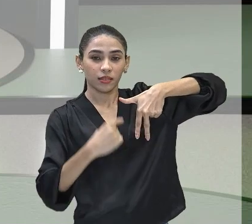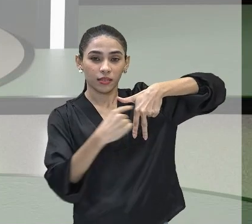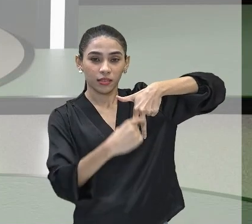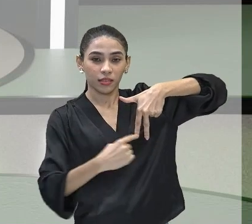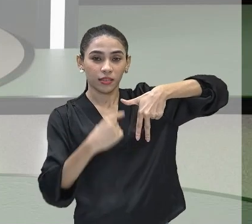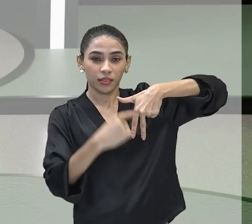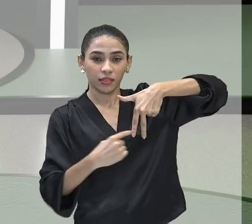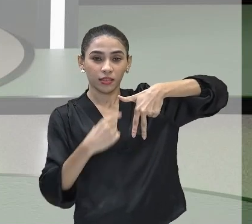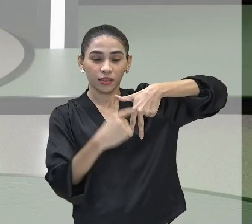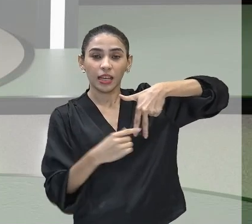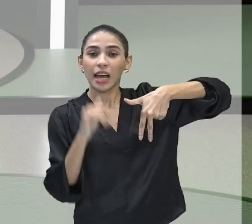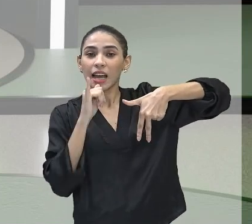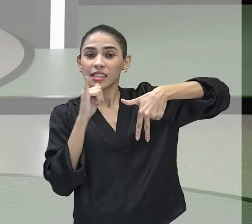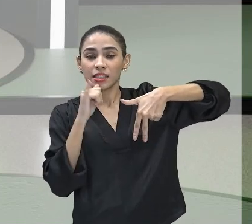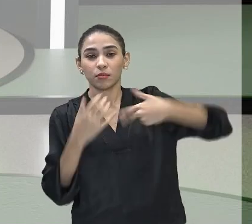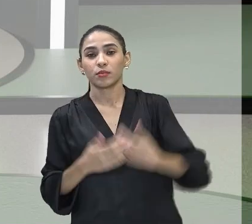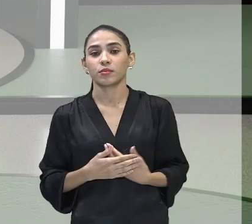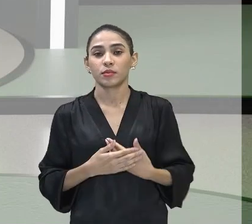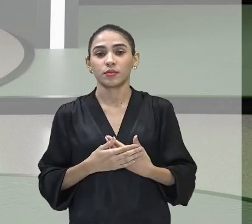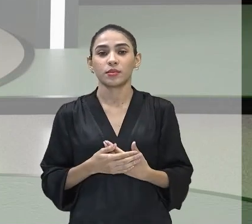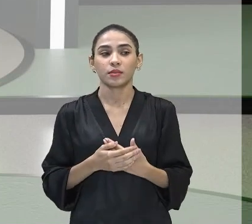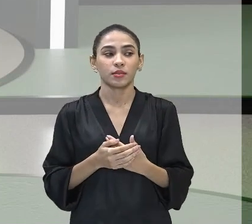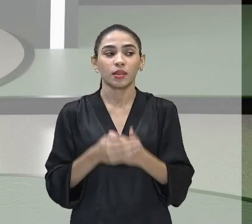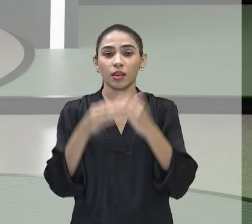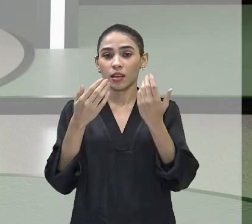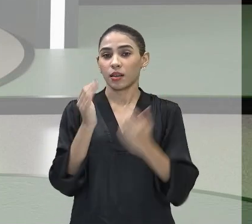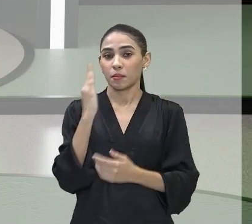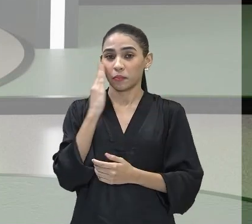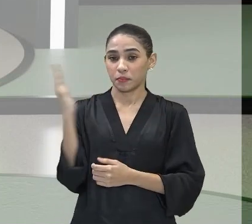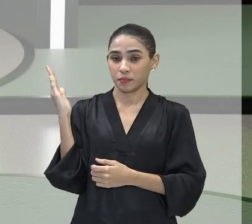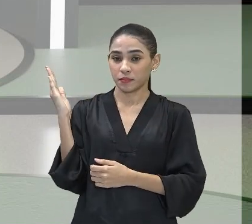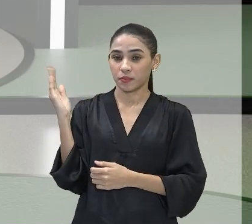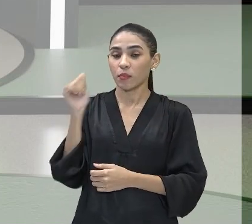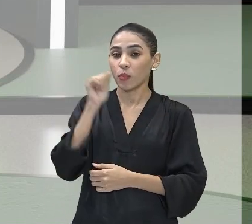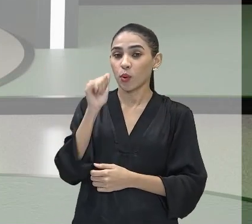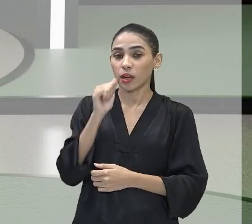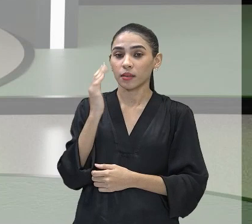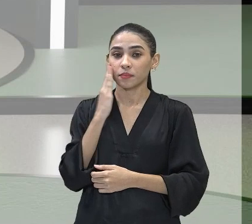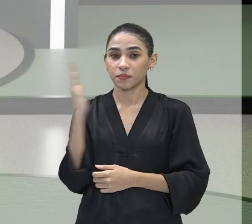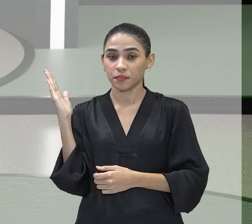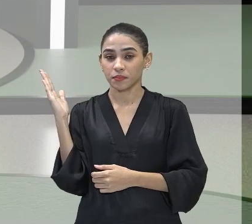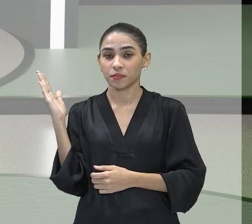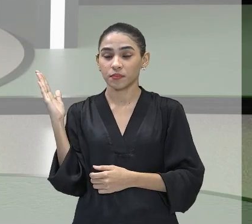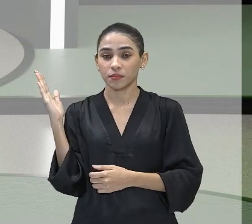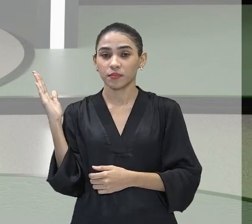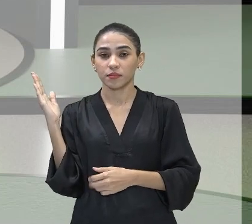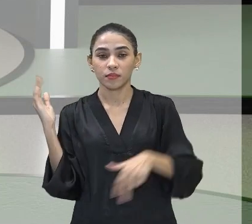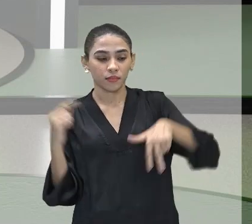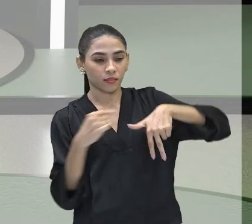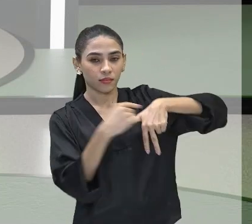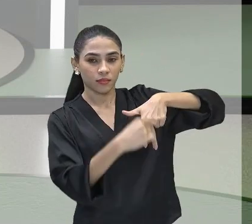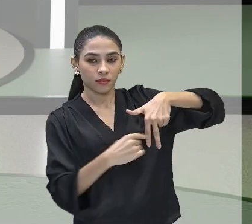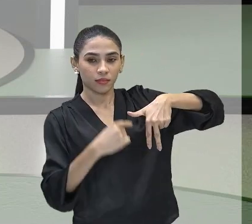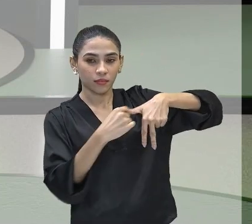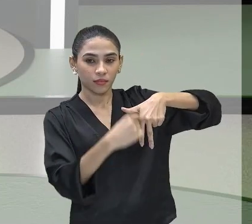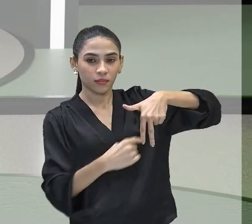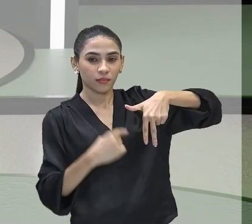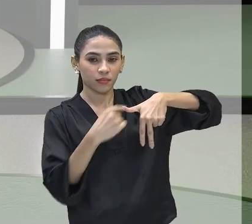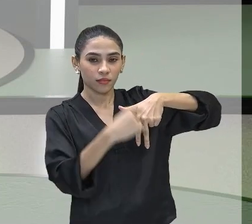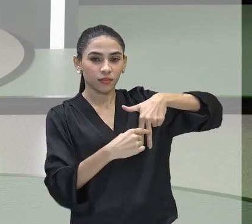reprenta pra gente o corpo de uma mulher aqui a gente tem a representação dos órgãos genitais né ali o útero o canal